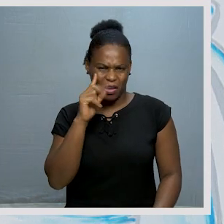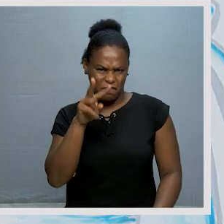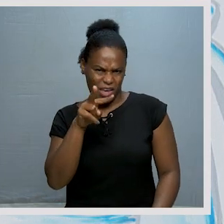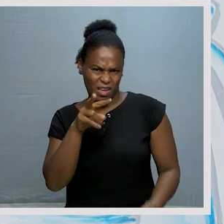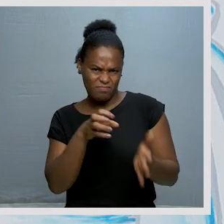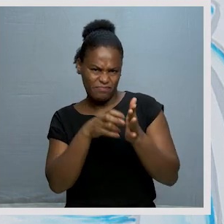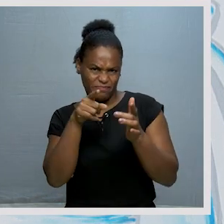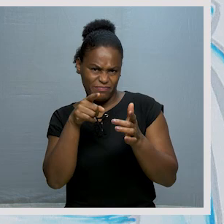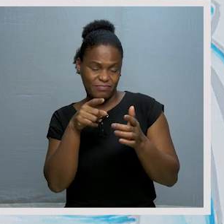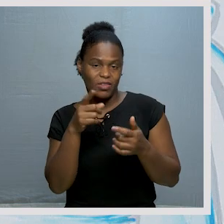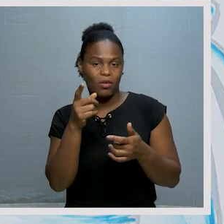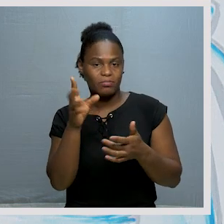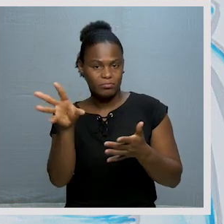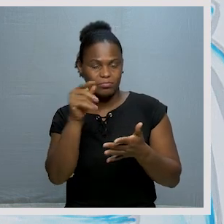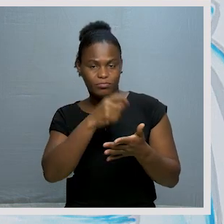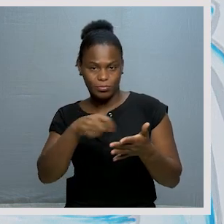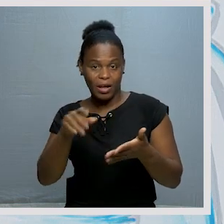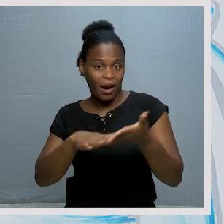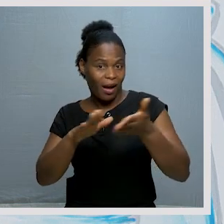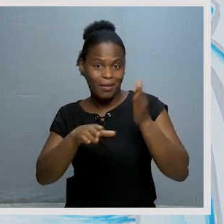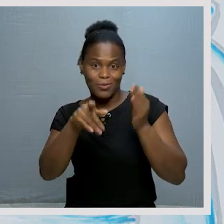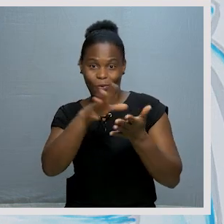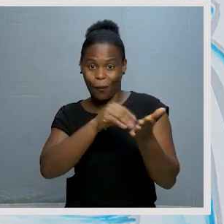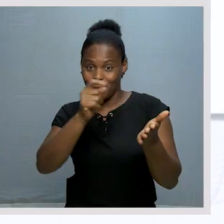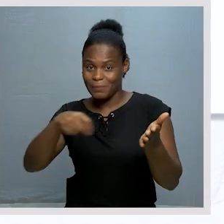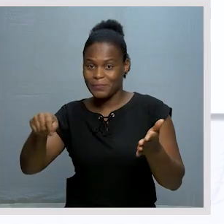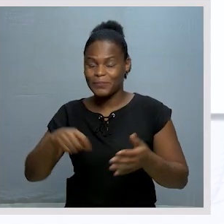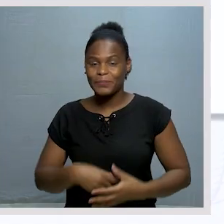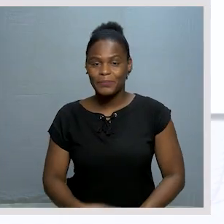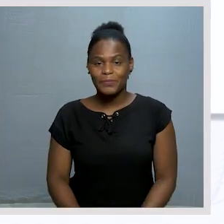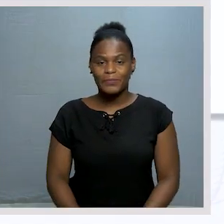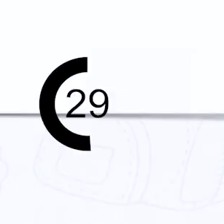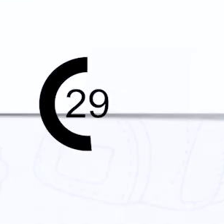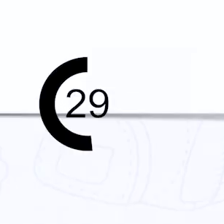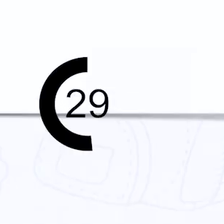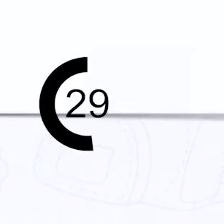Conseguiram? Então vamos passar isto rapidamente.